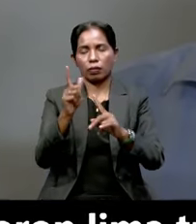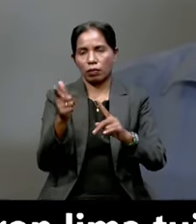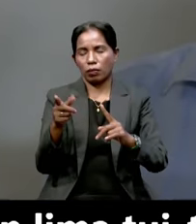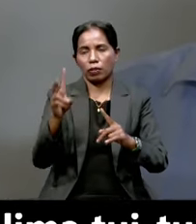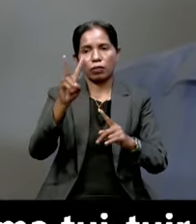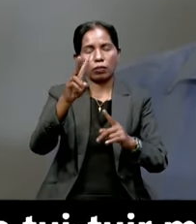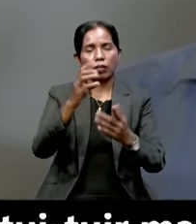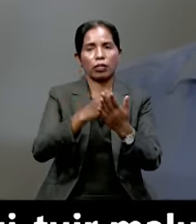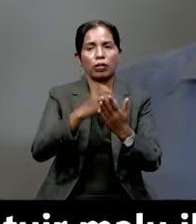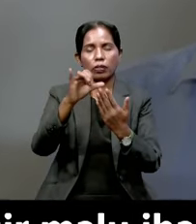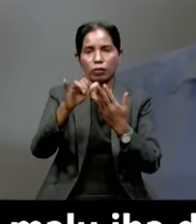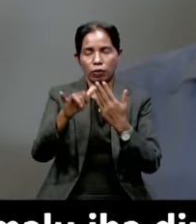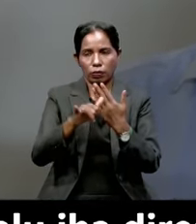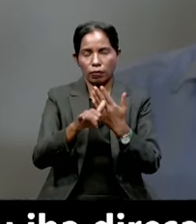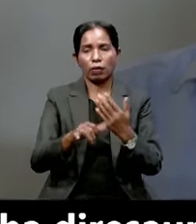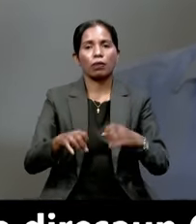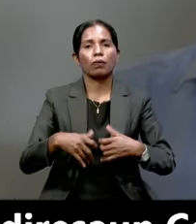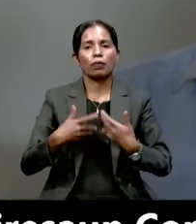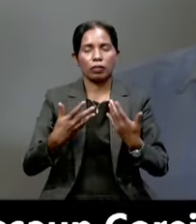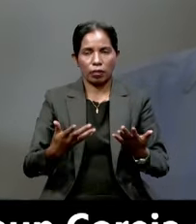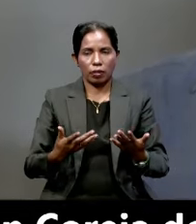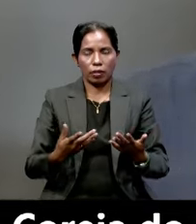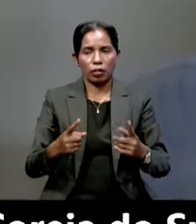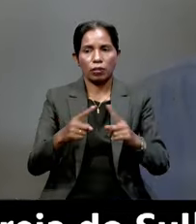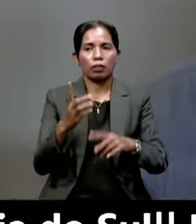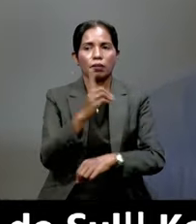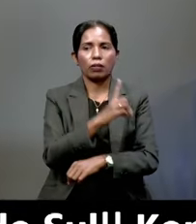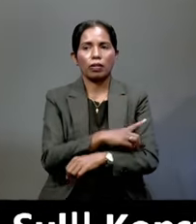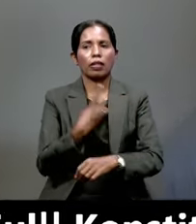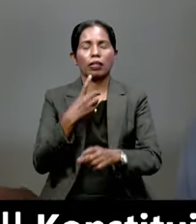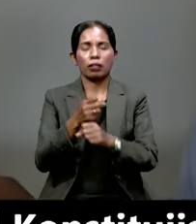de julho. Agora o ensama ohi ni talo